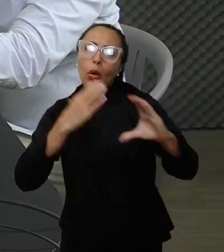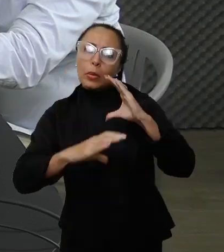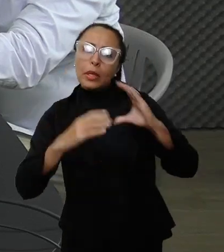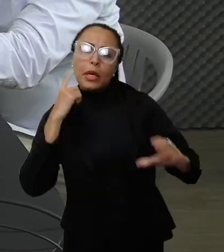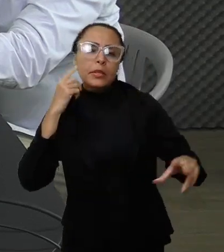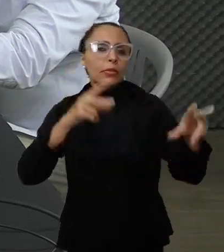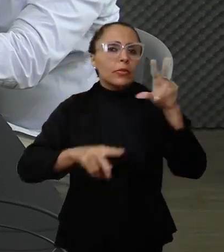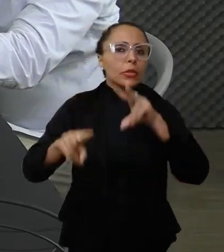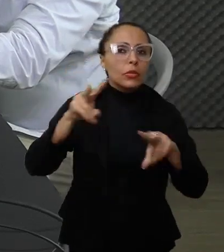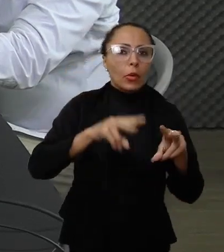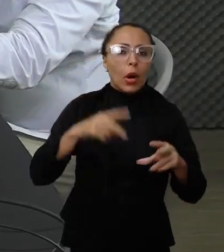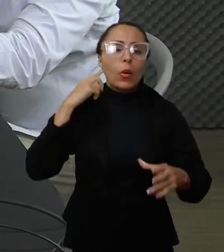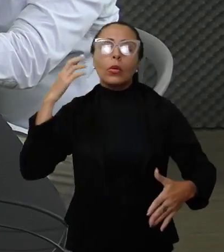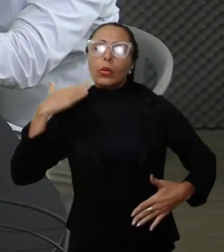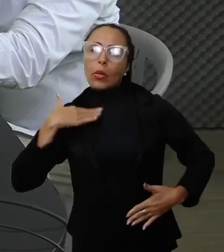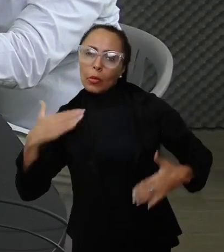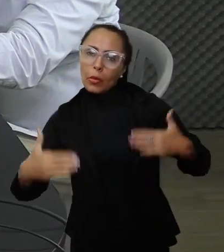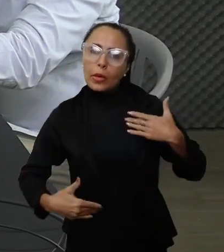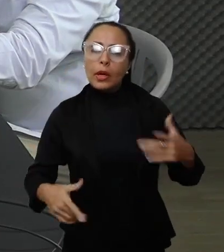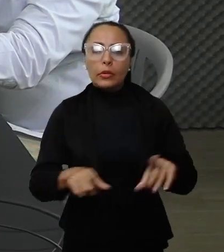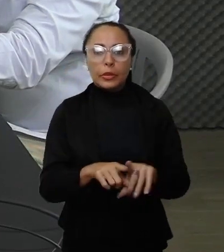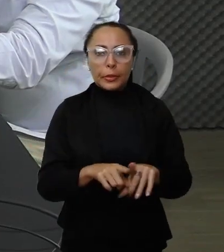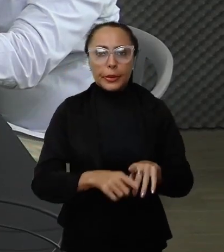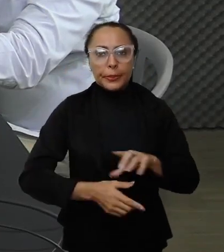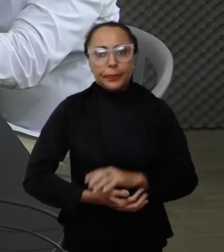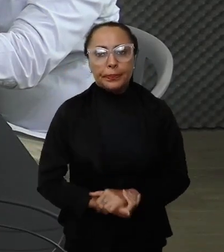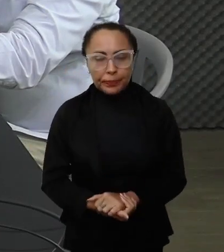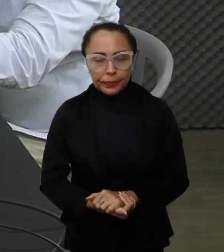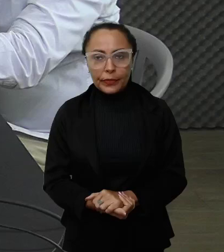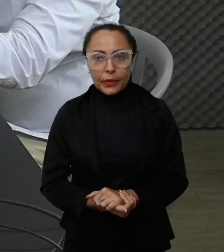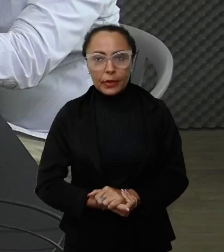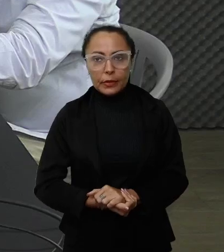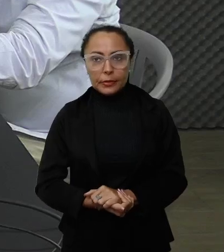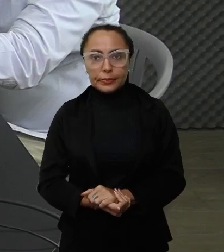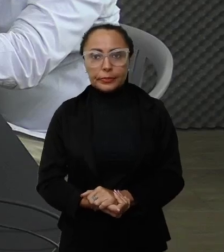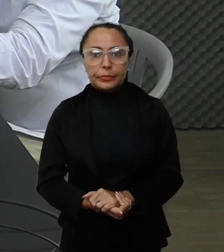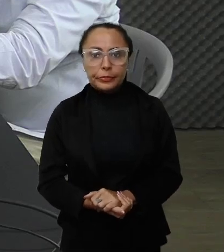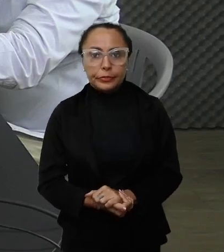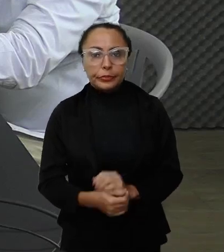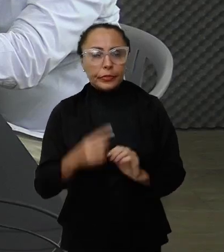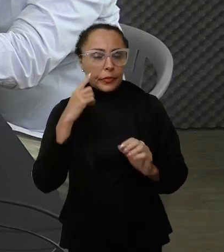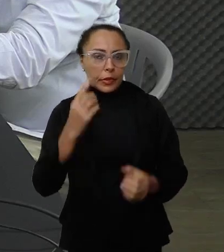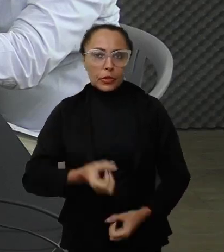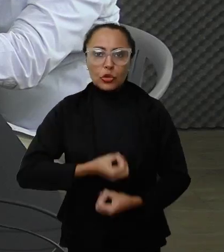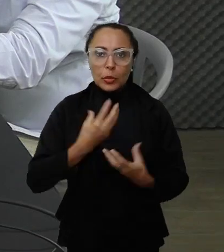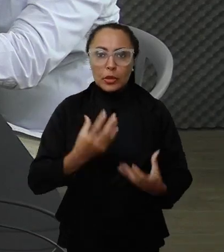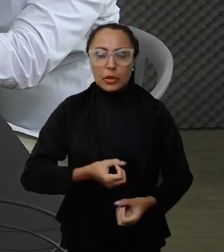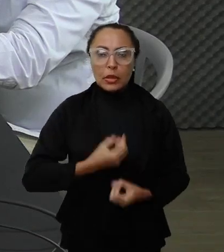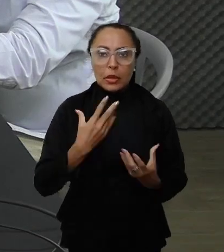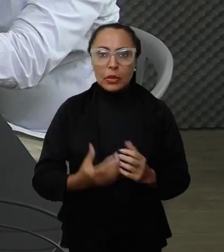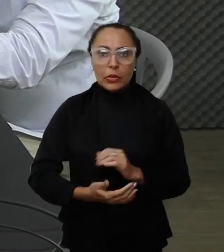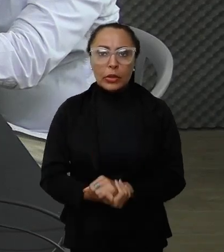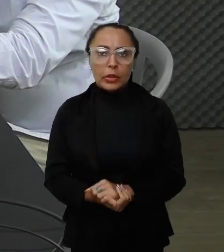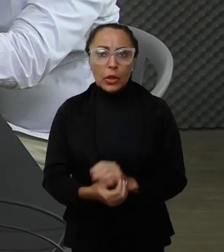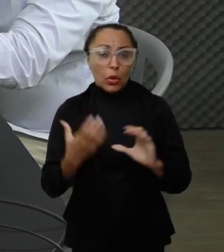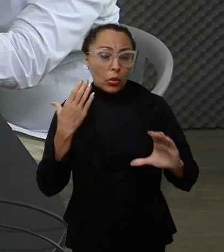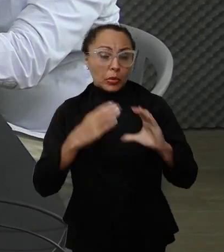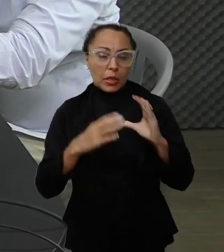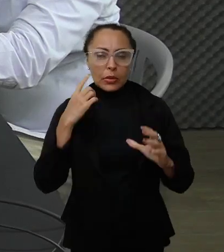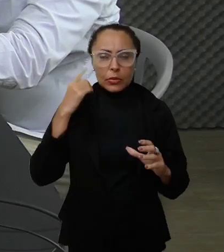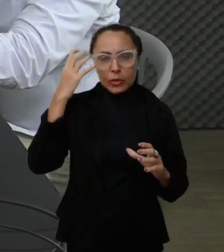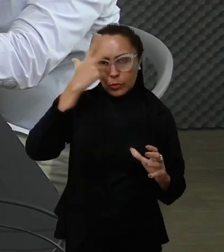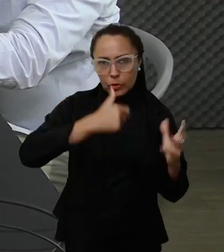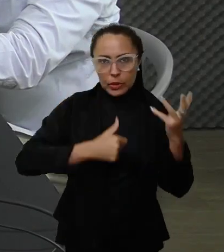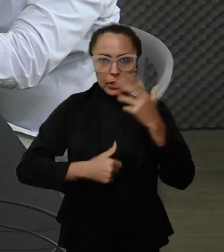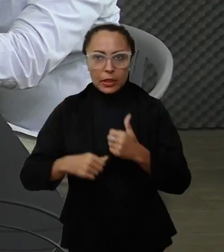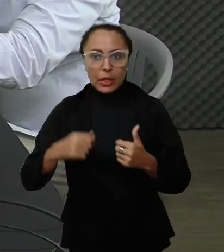questão corporal é comunicação, você se comunica corporalmente, né? É a expressão. Comunicação é uma coisa linda, minha gente. A